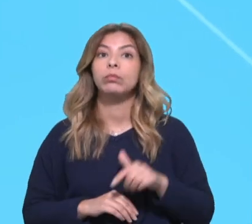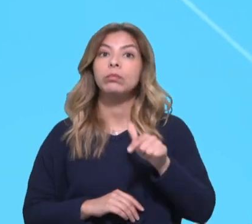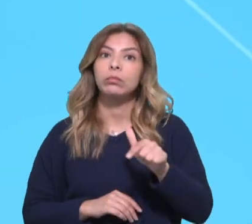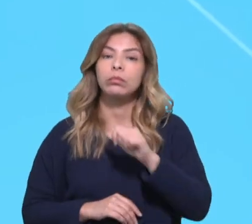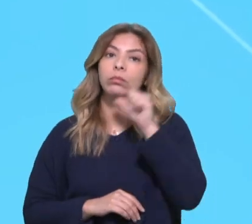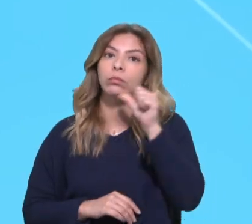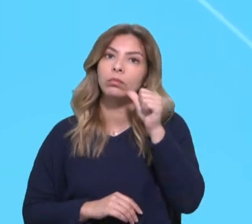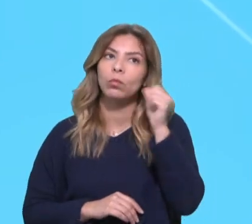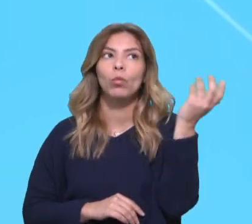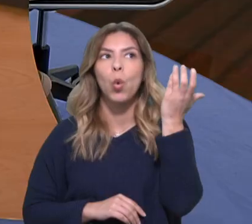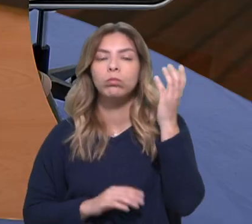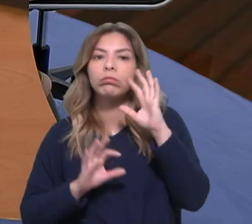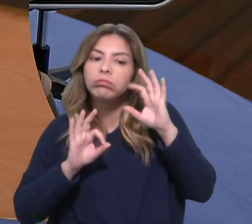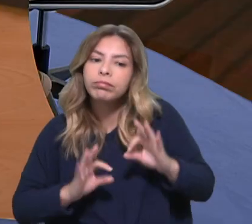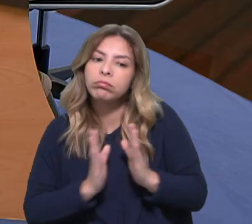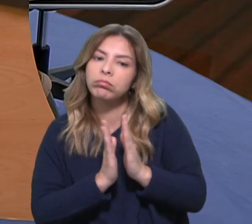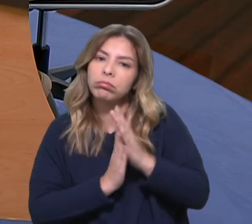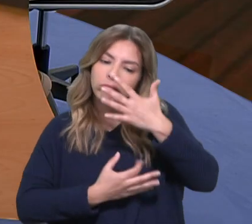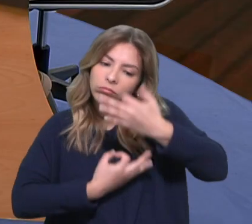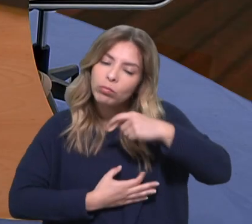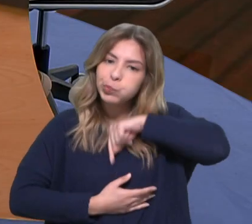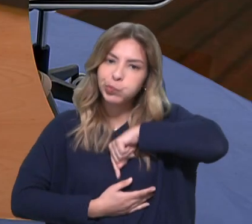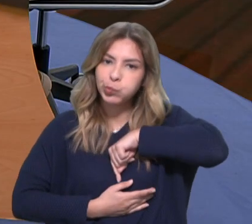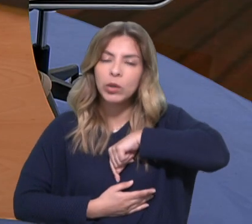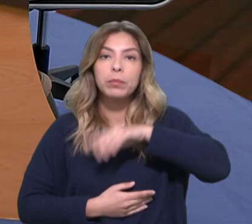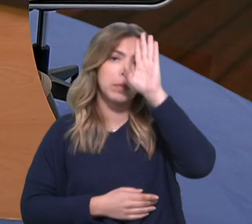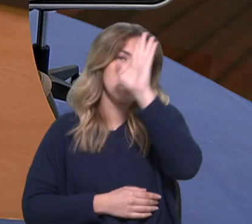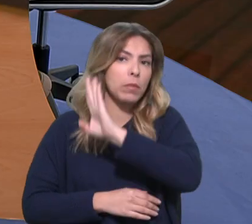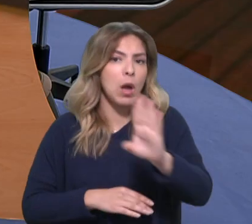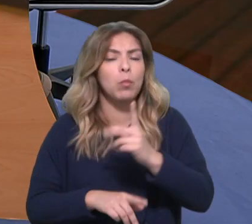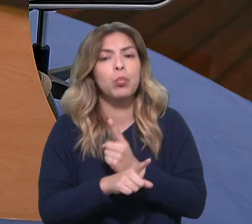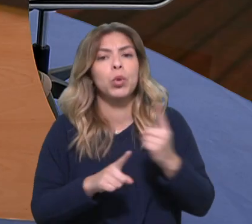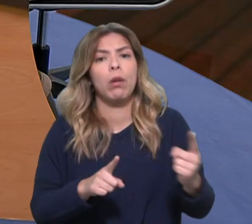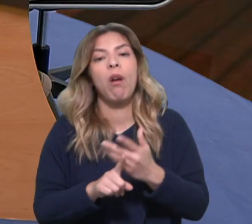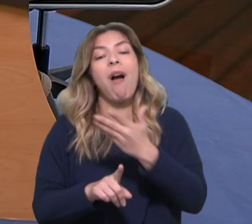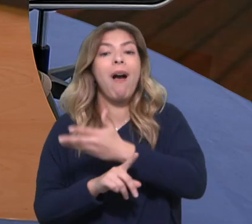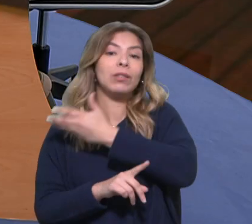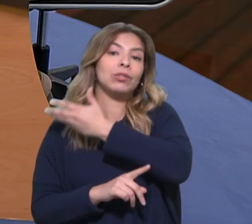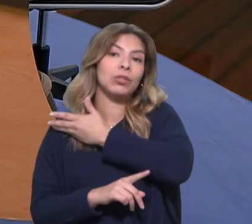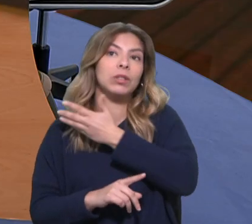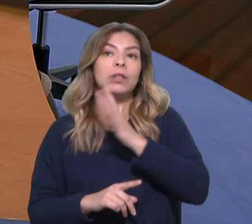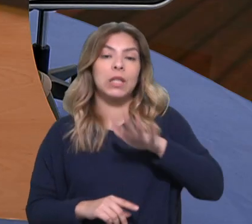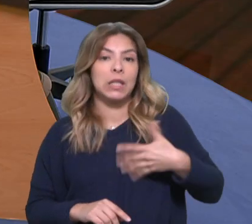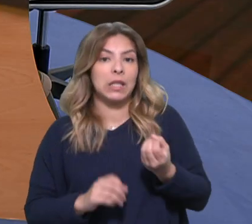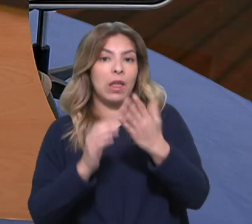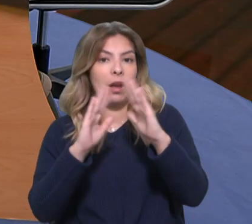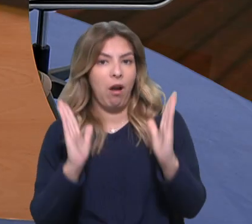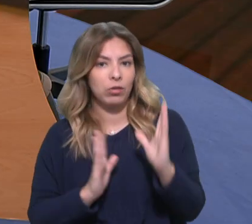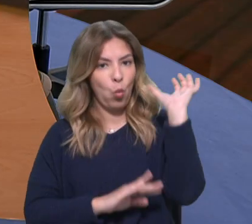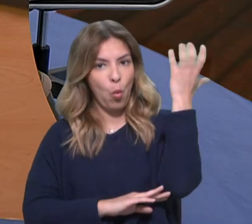estava presente. Exatamente. Portanto, daí a gente sabe isto através de um acervo que há da Santa Casa da Misericórdia de Óbidos,